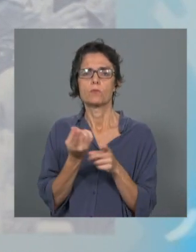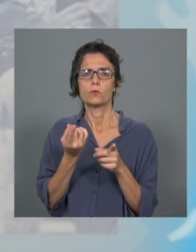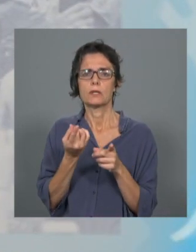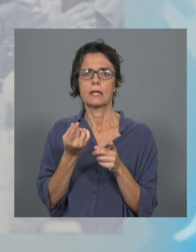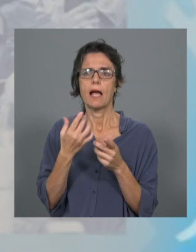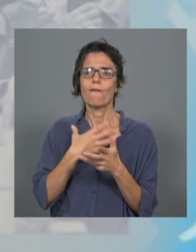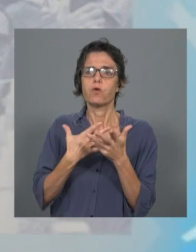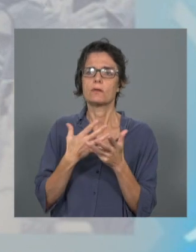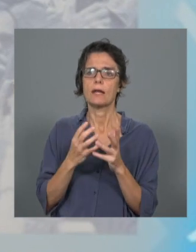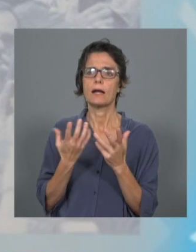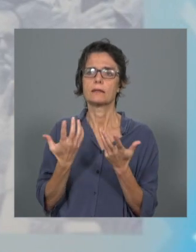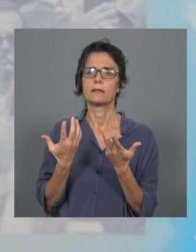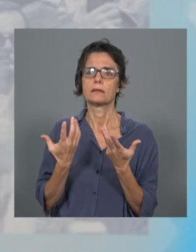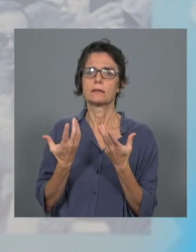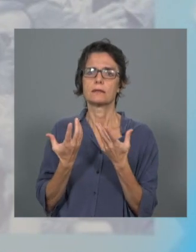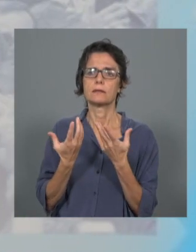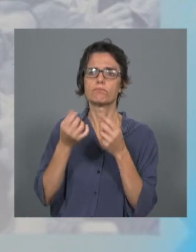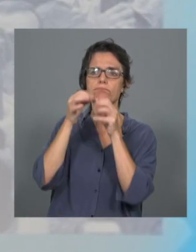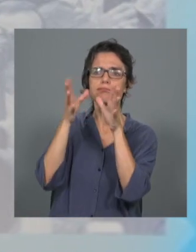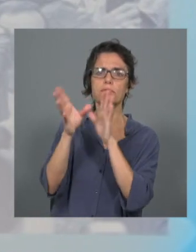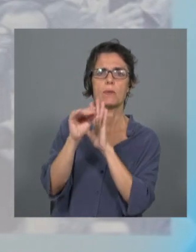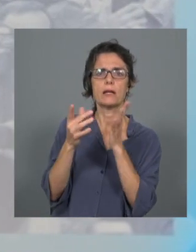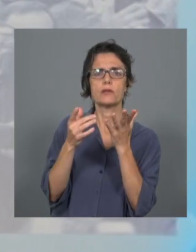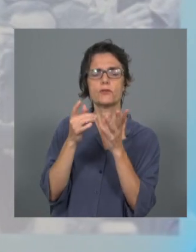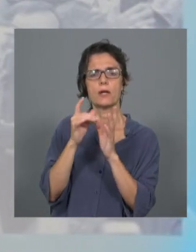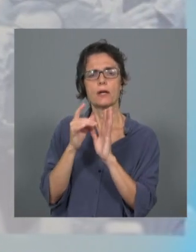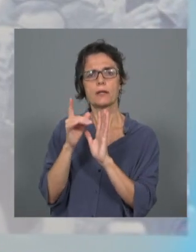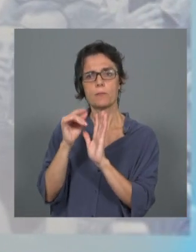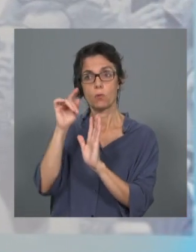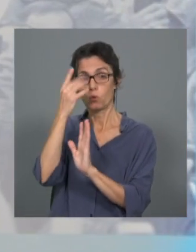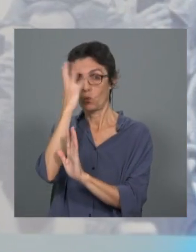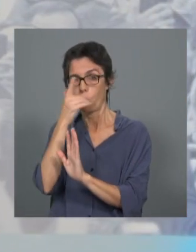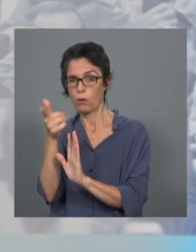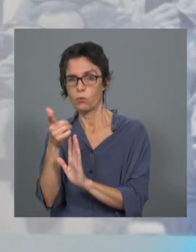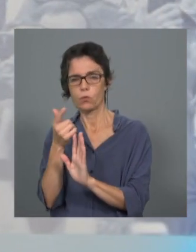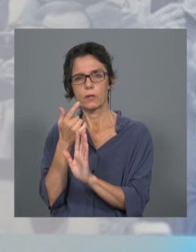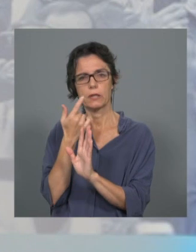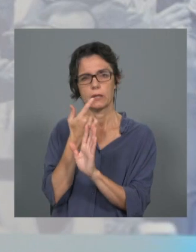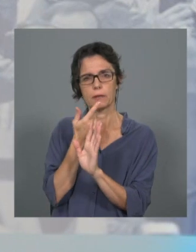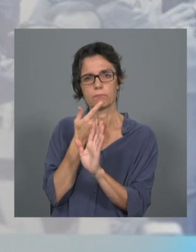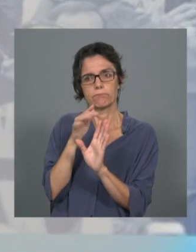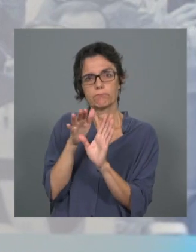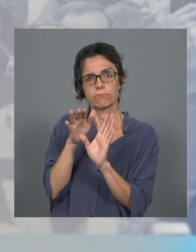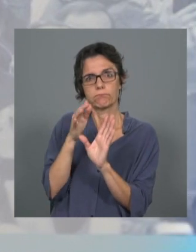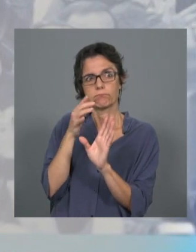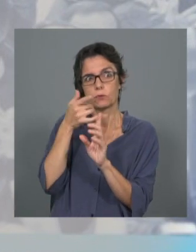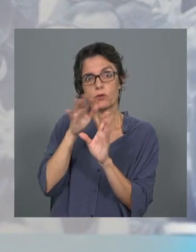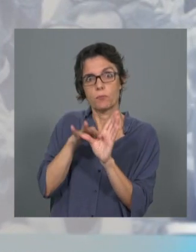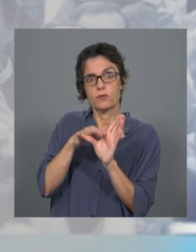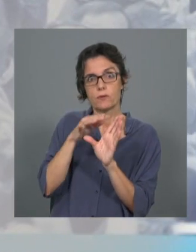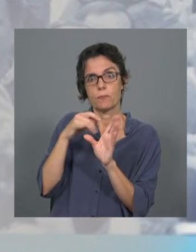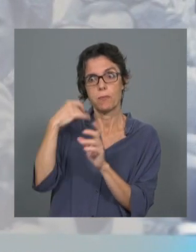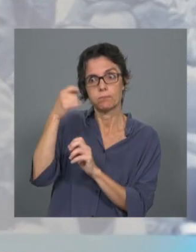que certamente eles já conhecem a realidade de Fátima, para outros, se calhar, estudaram mais o tema, mas acaba por ser